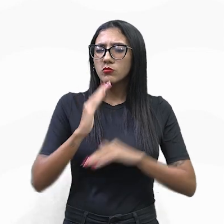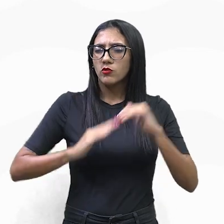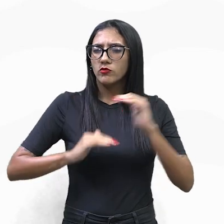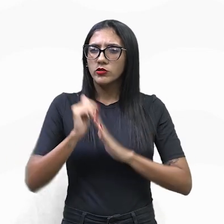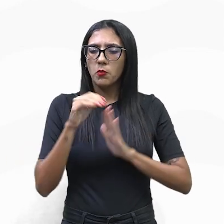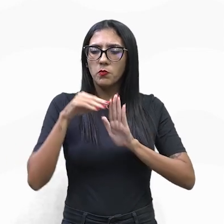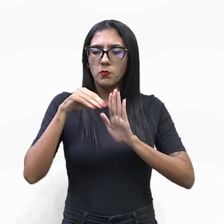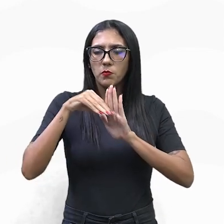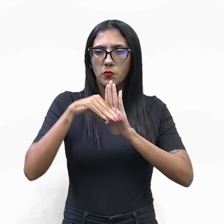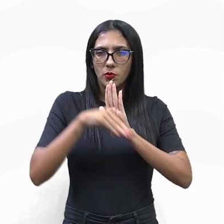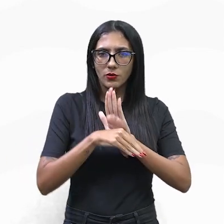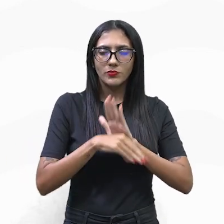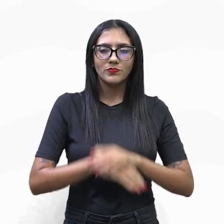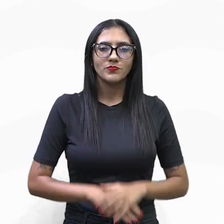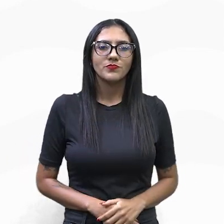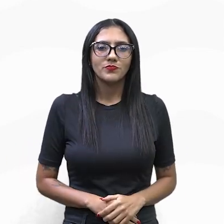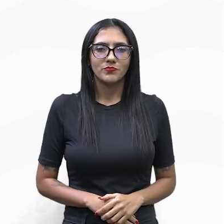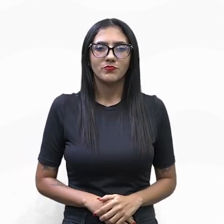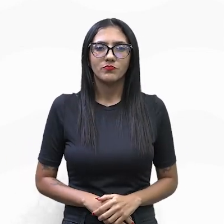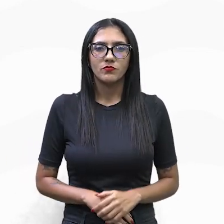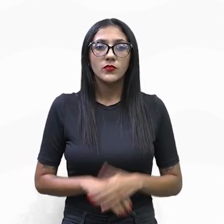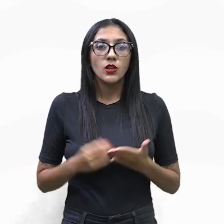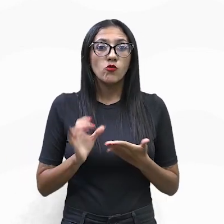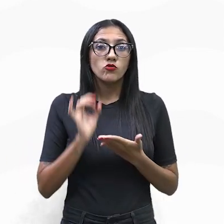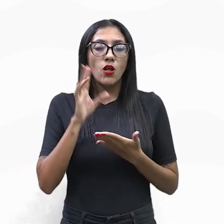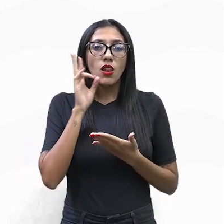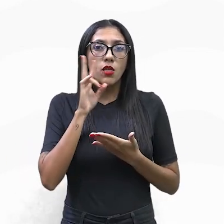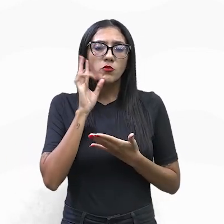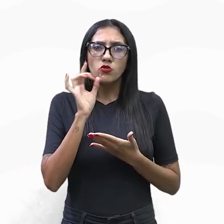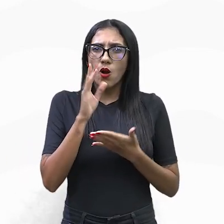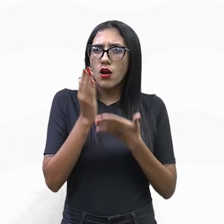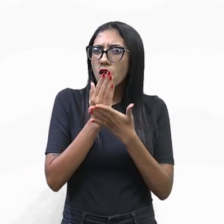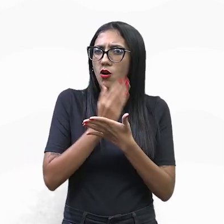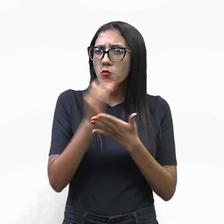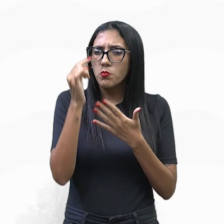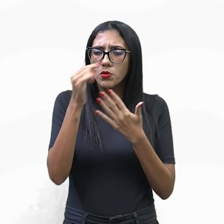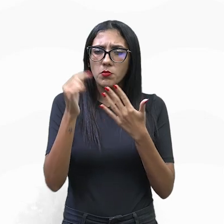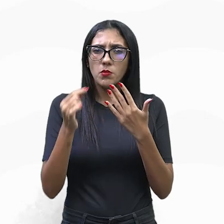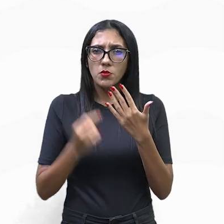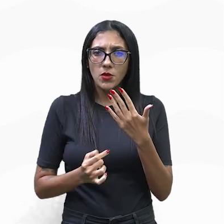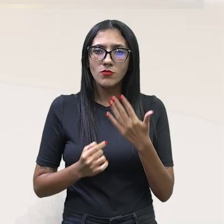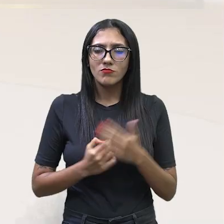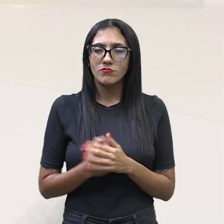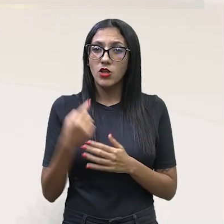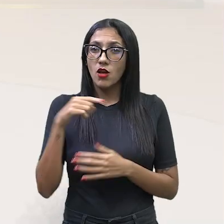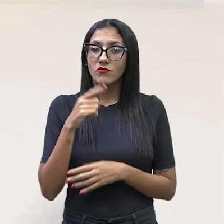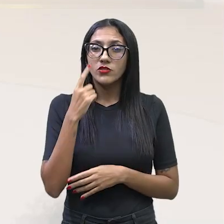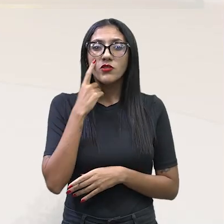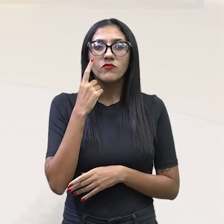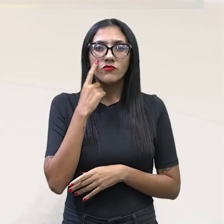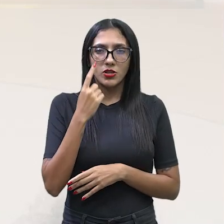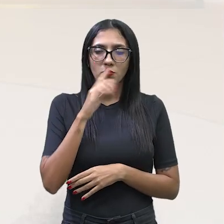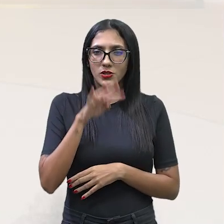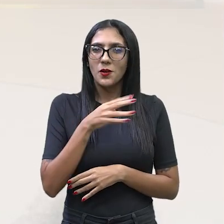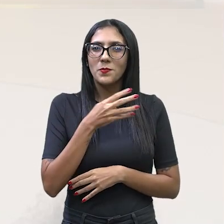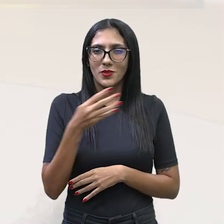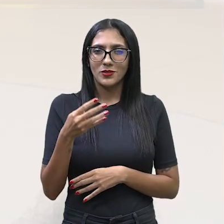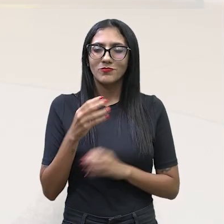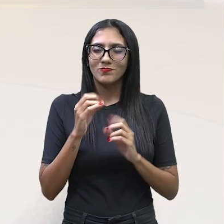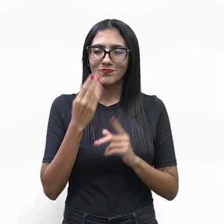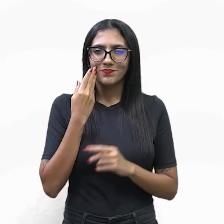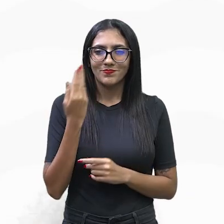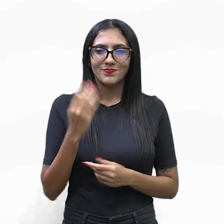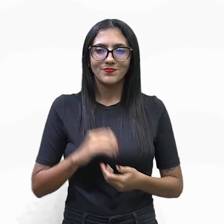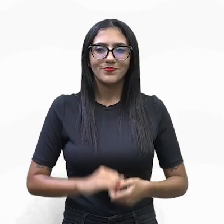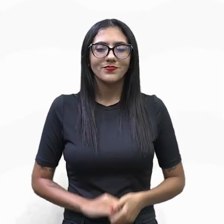pessoal. Lembrando, pessoal, nós vamos elencar algumas profissões, tudo bem? E aí vocês vão acompanhar com a gente aqui o resultado da pesquisa que nós fizemos.